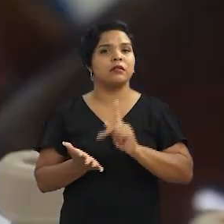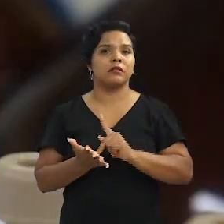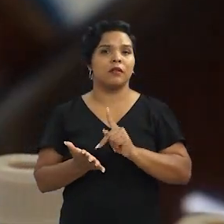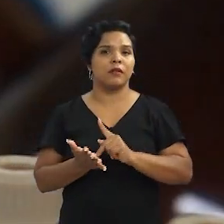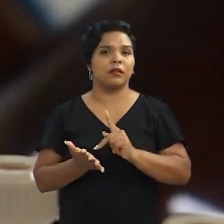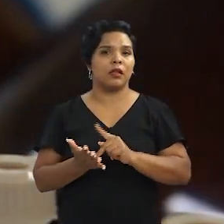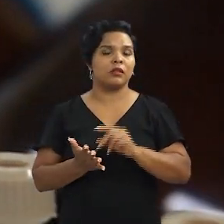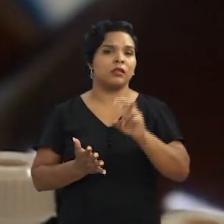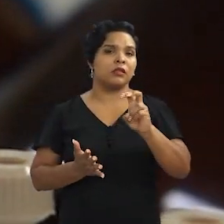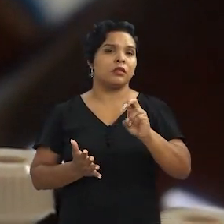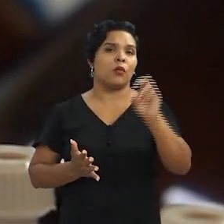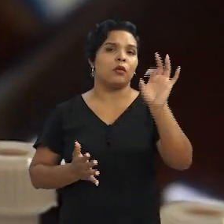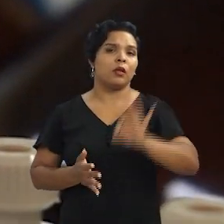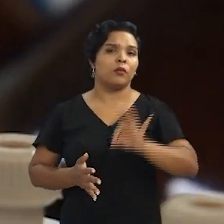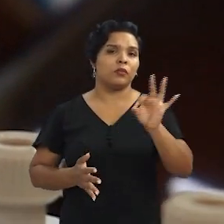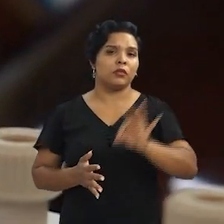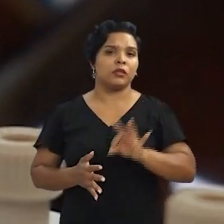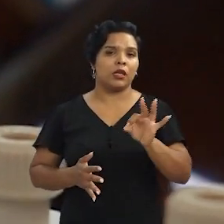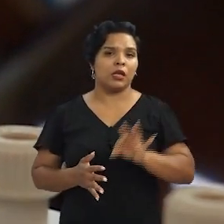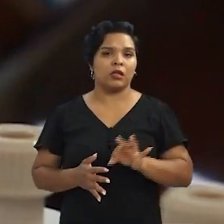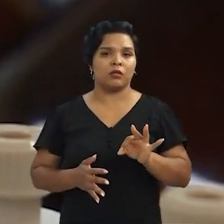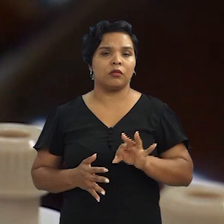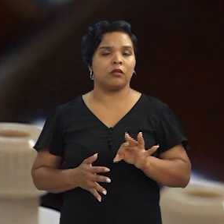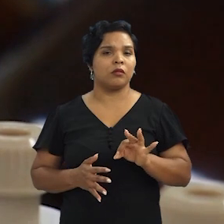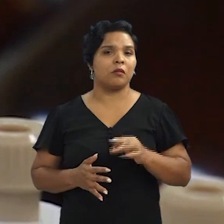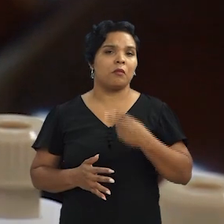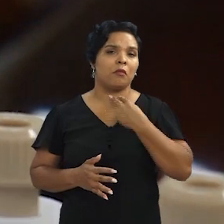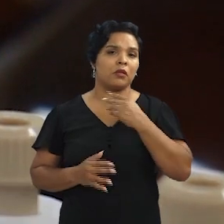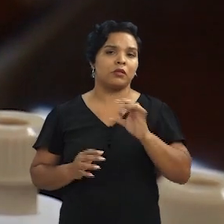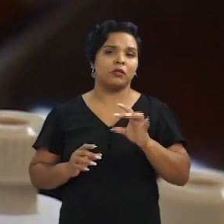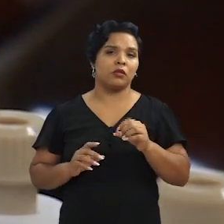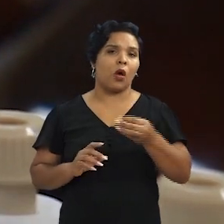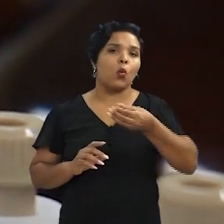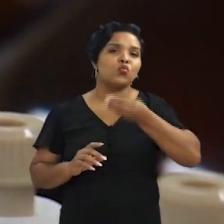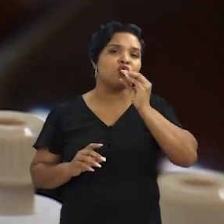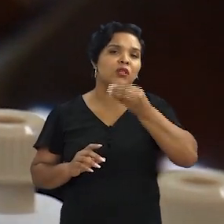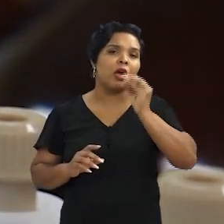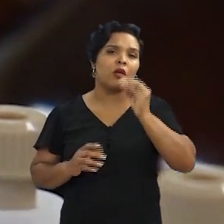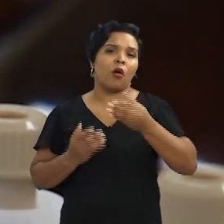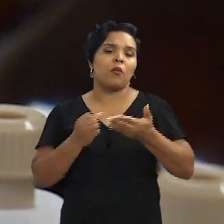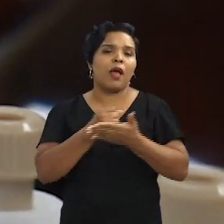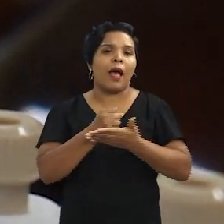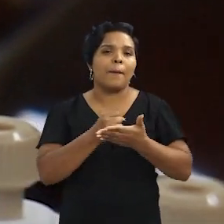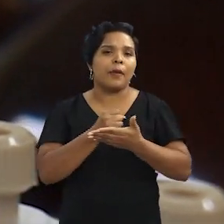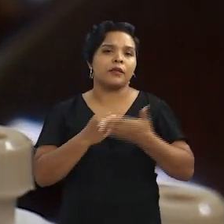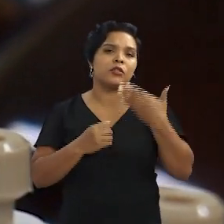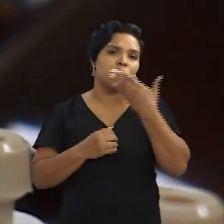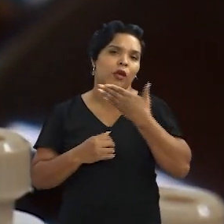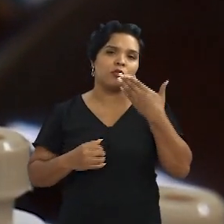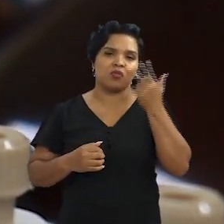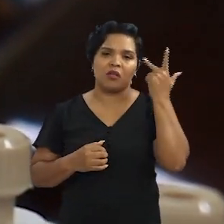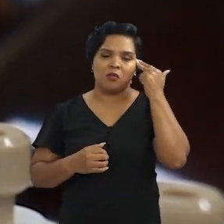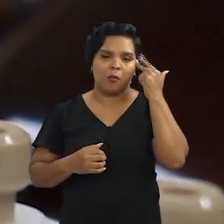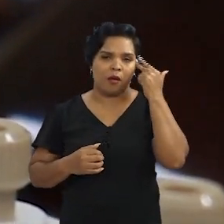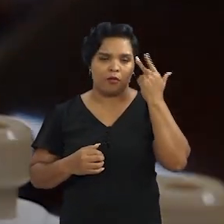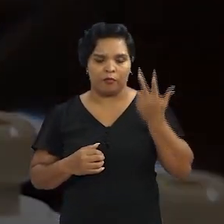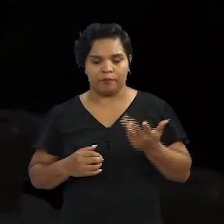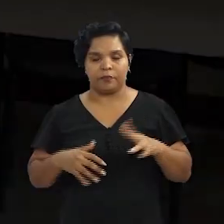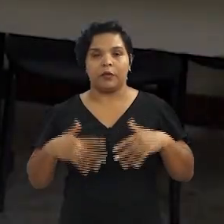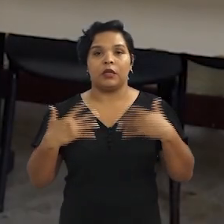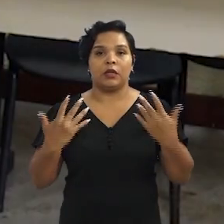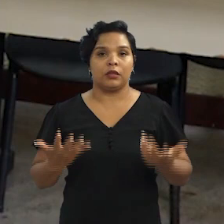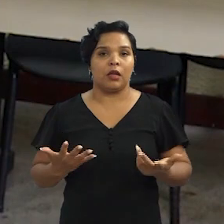sendo que, na verdade, às vezes 50% desse mel, na verdade, pode ser apenas um xarope à base de um açúcar